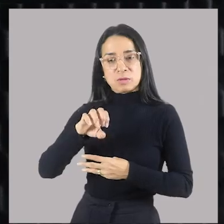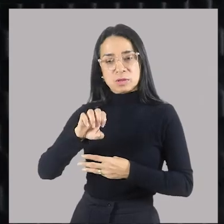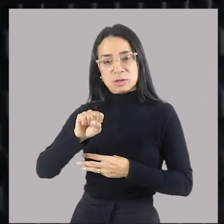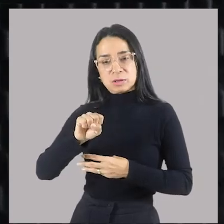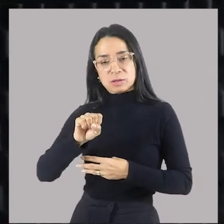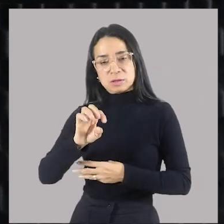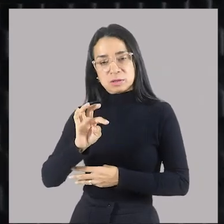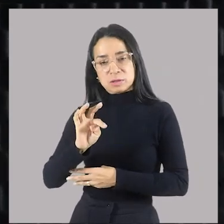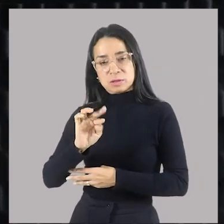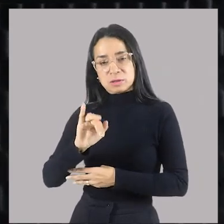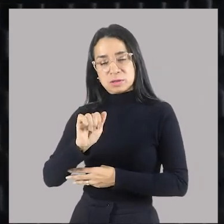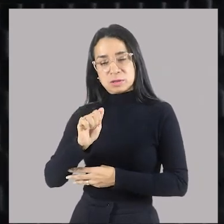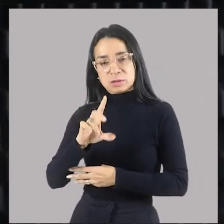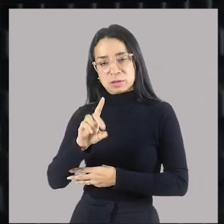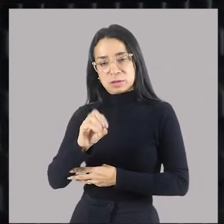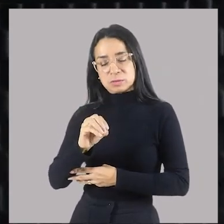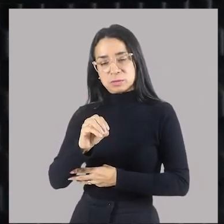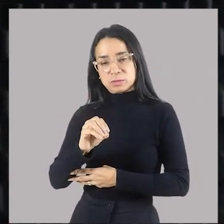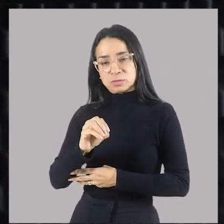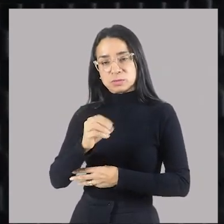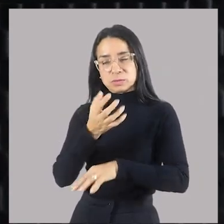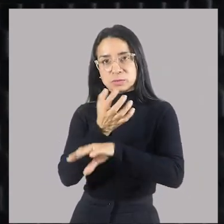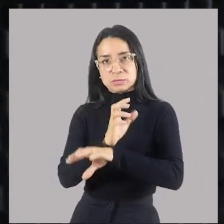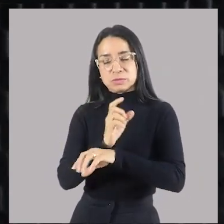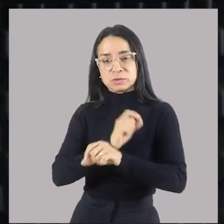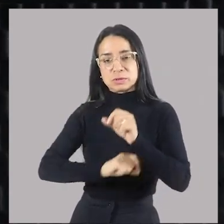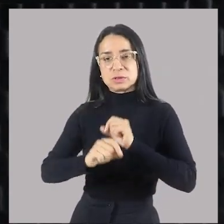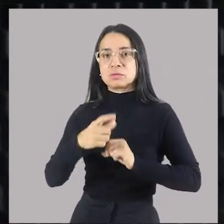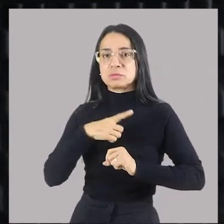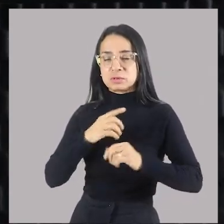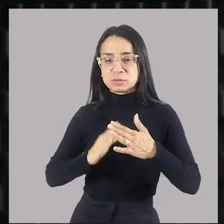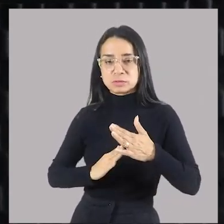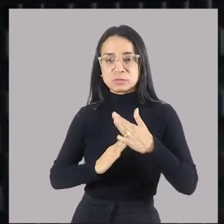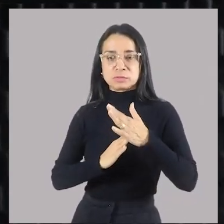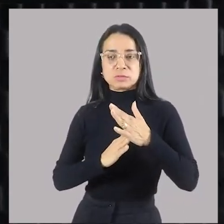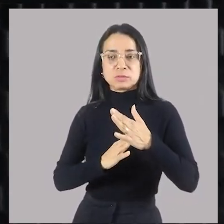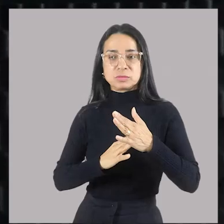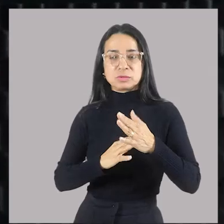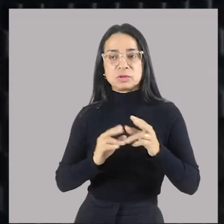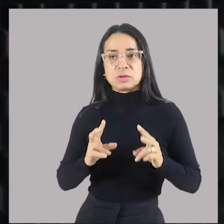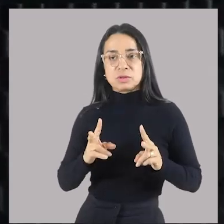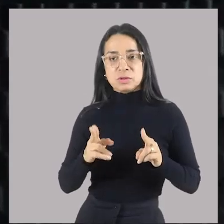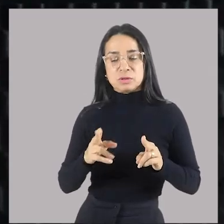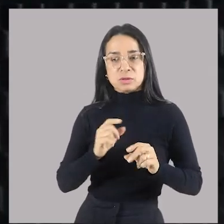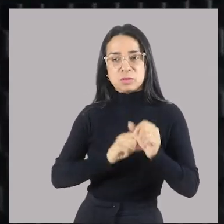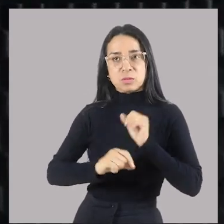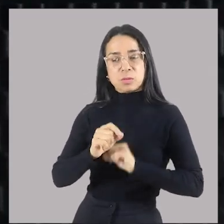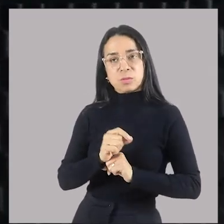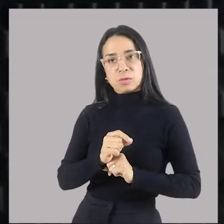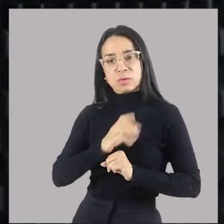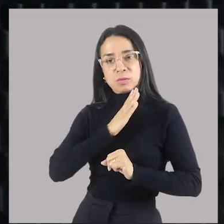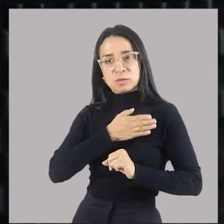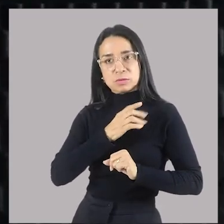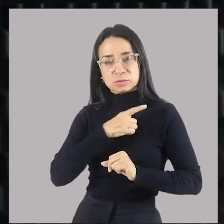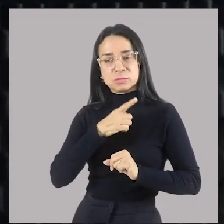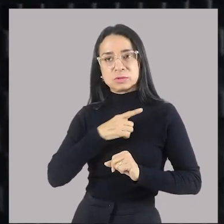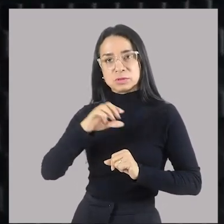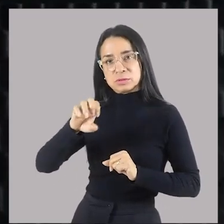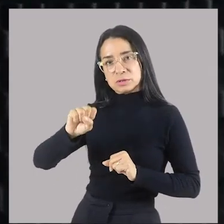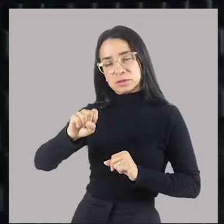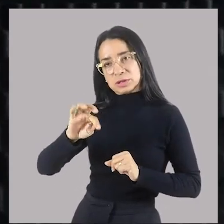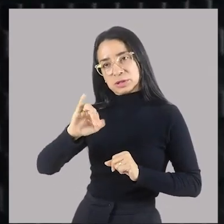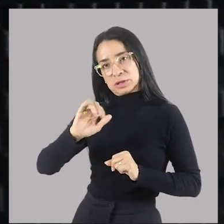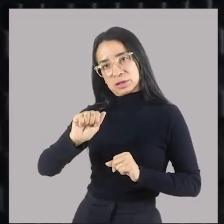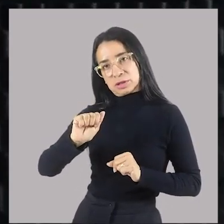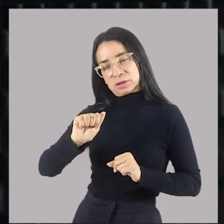já temos o controle. Igual ao músculo cardíaco, ele também contém essas estrias, tá? E